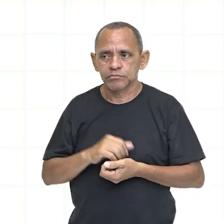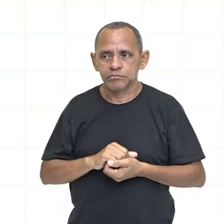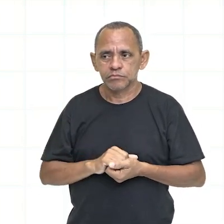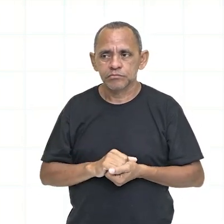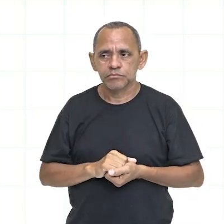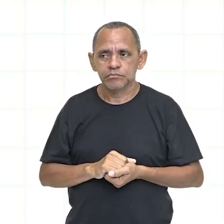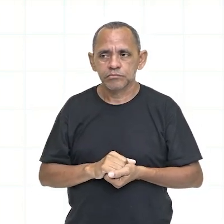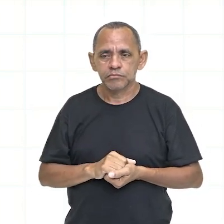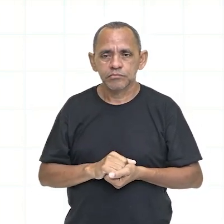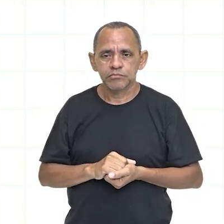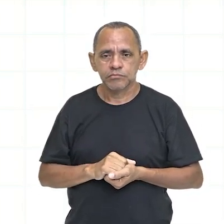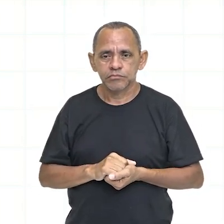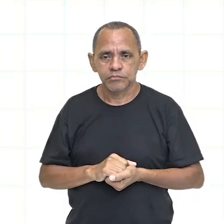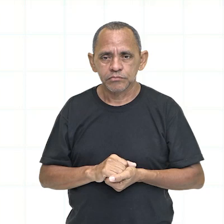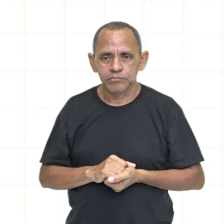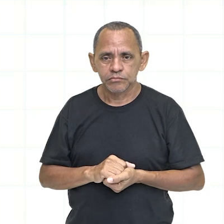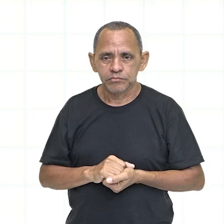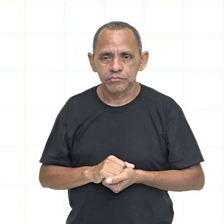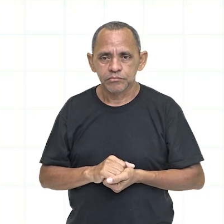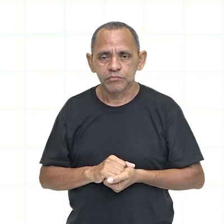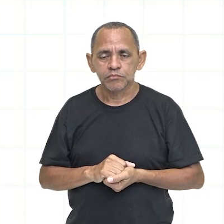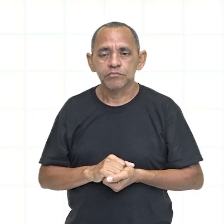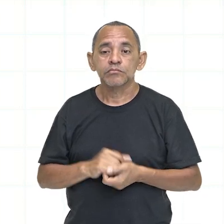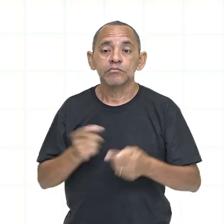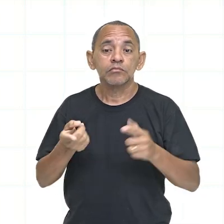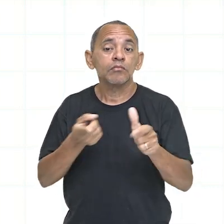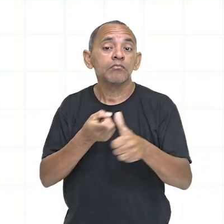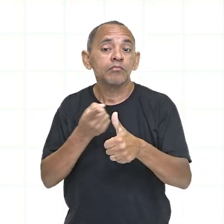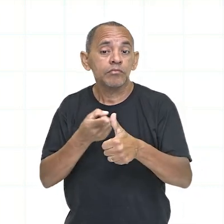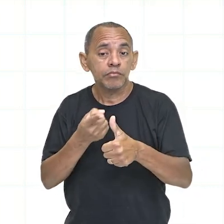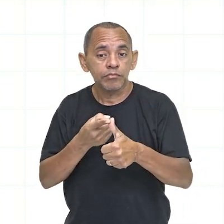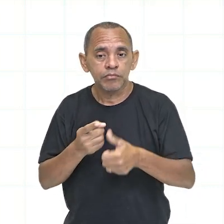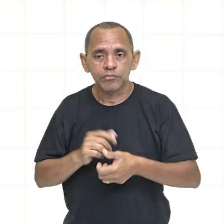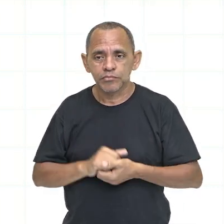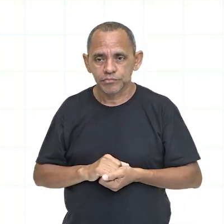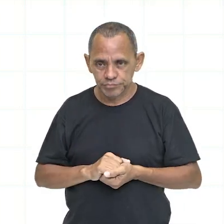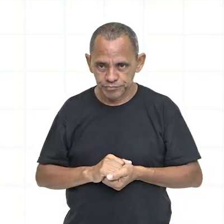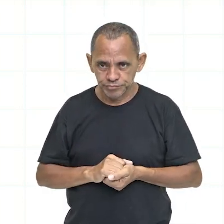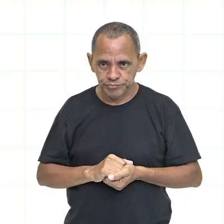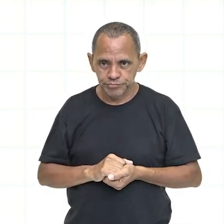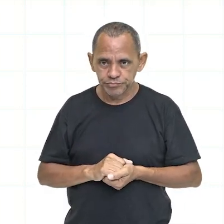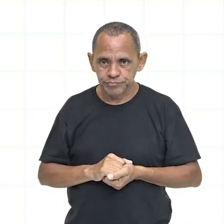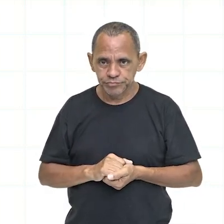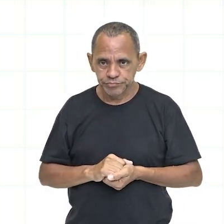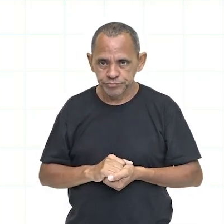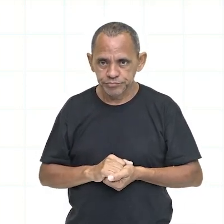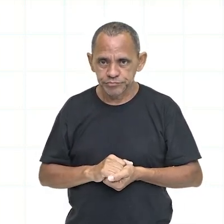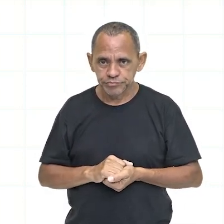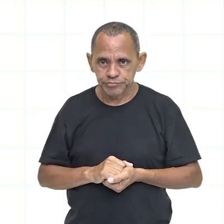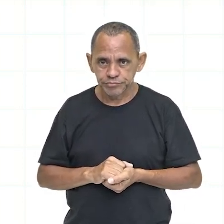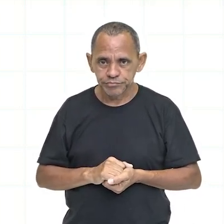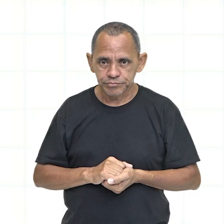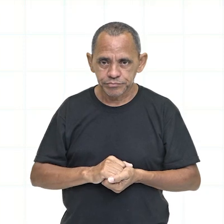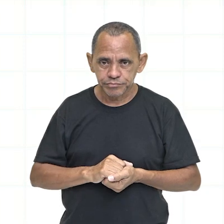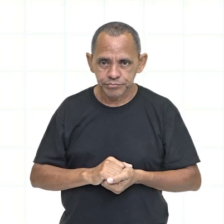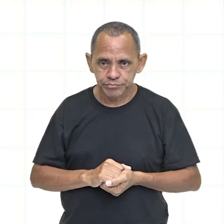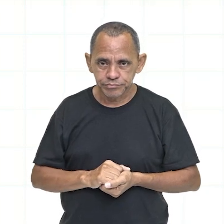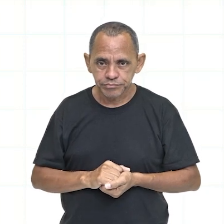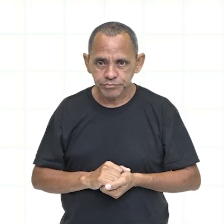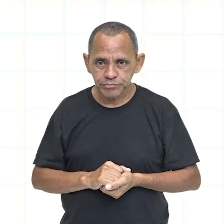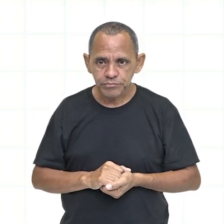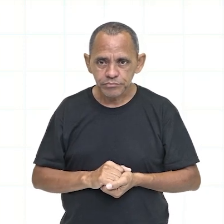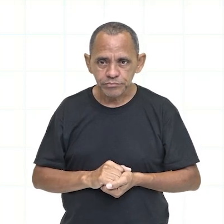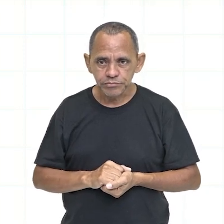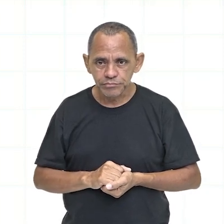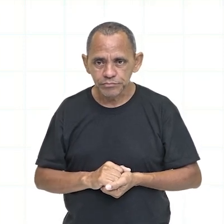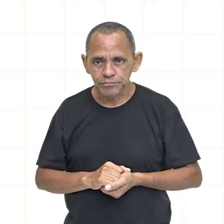Então, eu tenho aqui no primeiro exemplo, she speaks English fluently. Therefore, she was hired